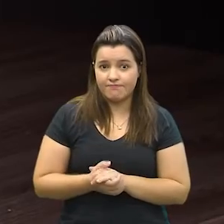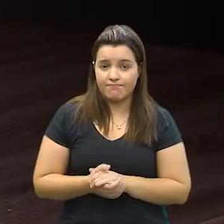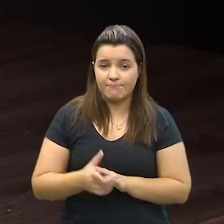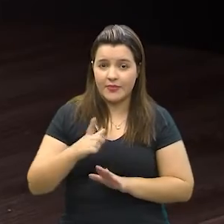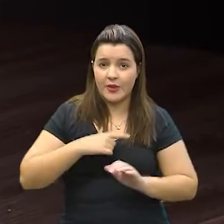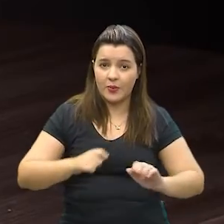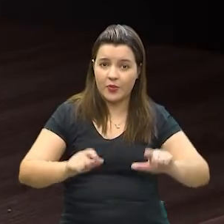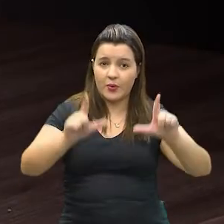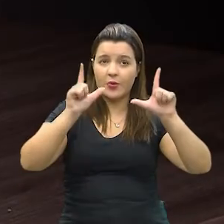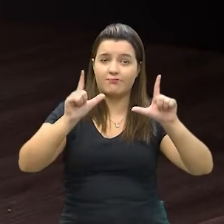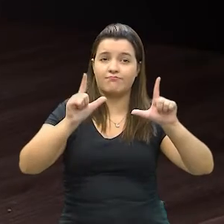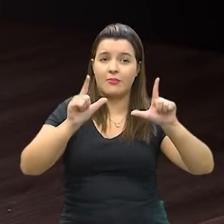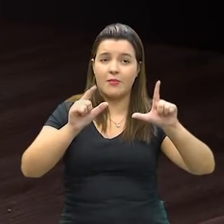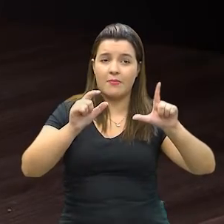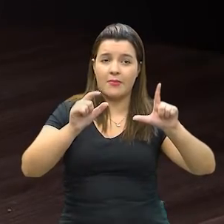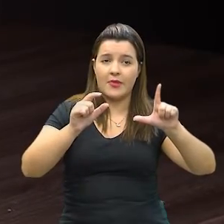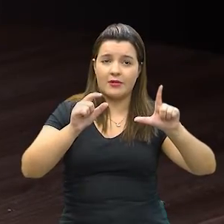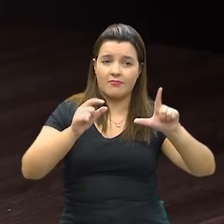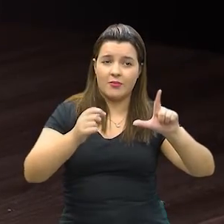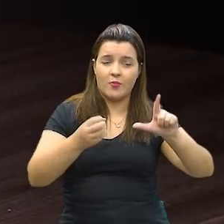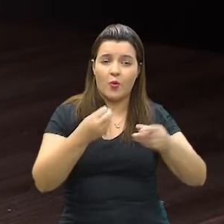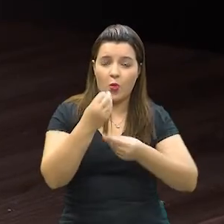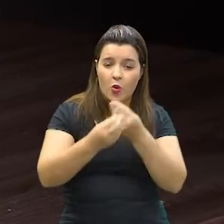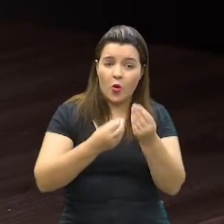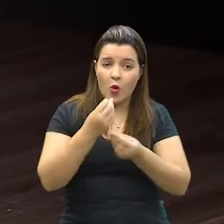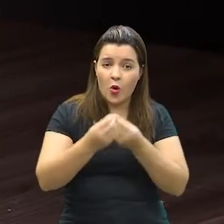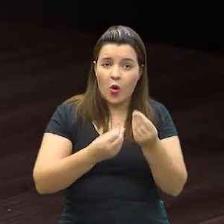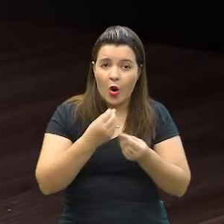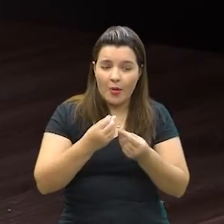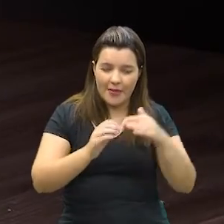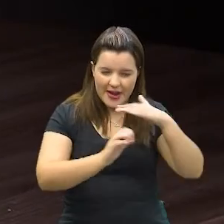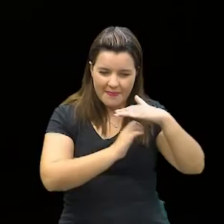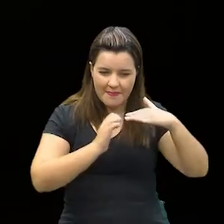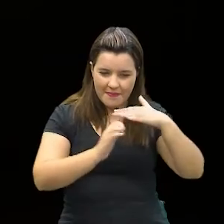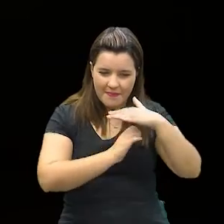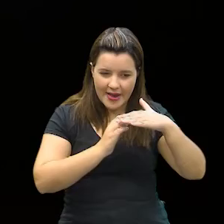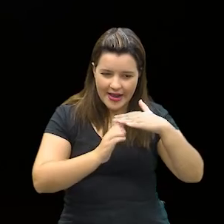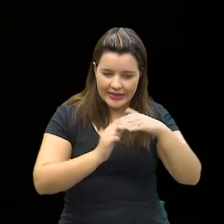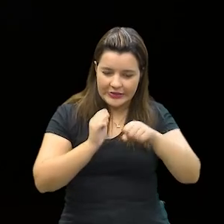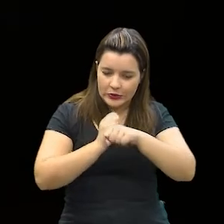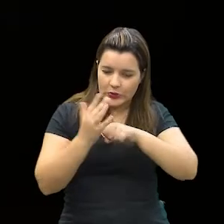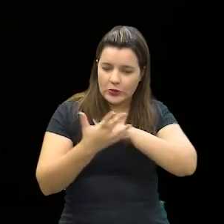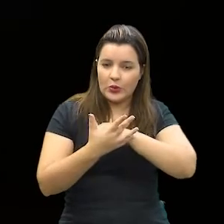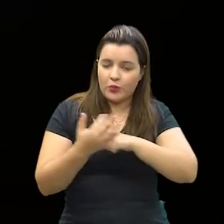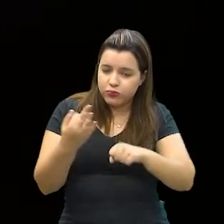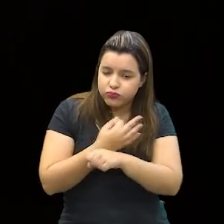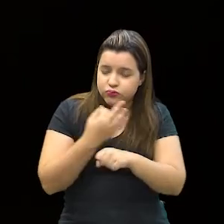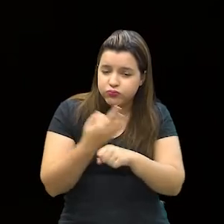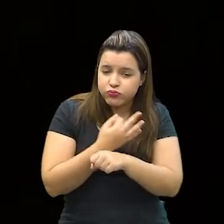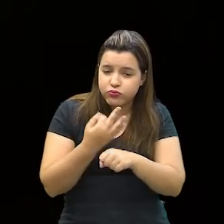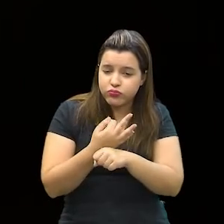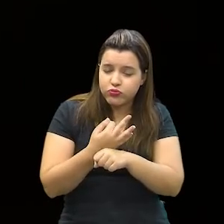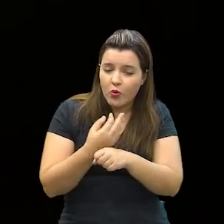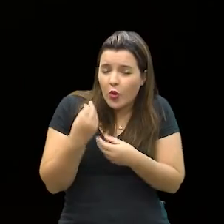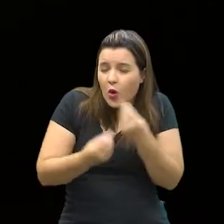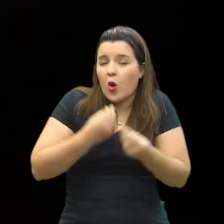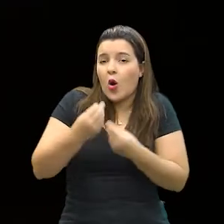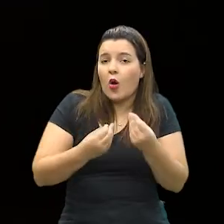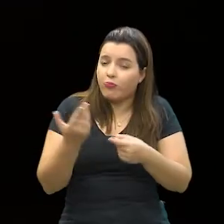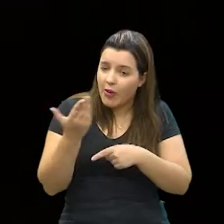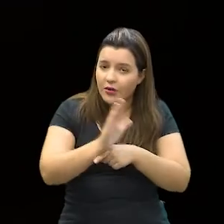assim, como sua empresa pode reagir ao coronavírus? Qual foi a primeira receita,